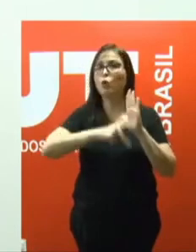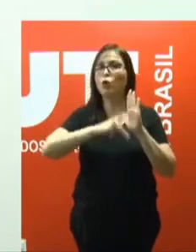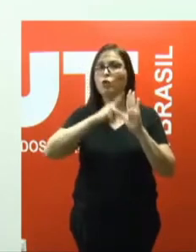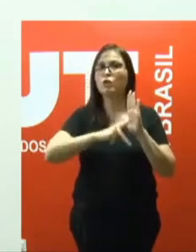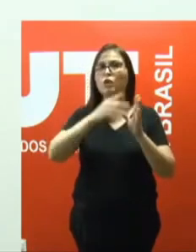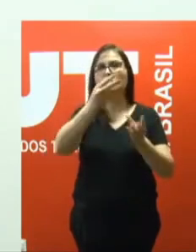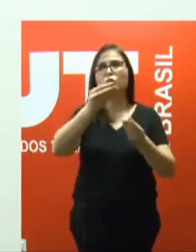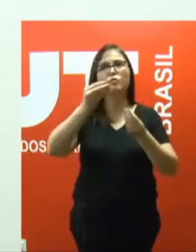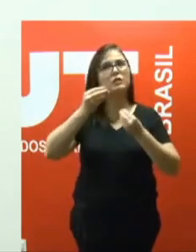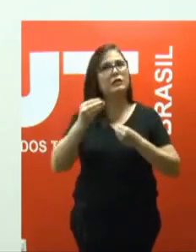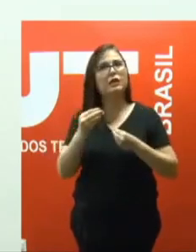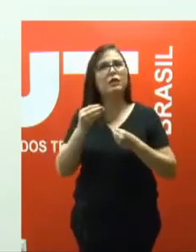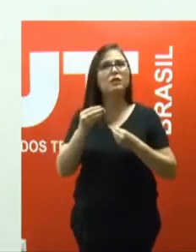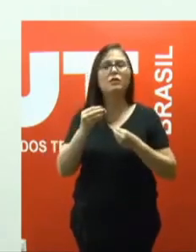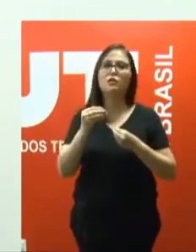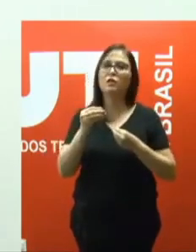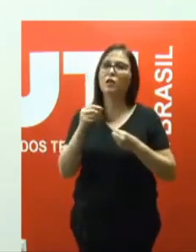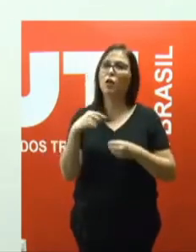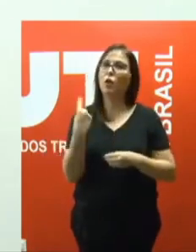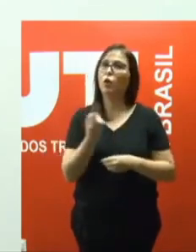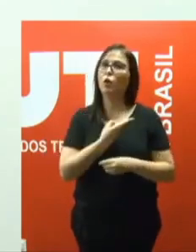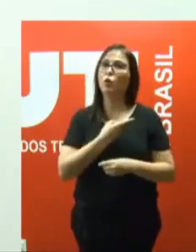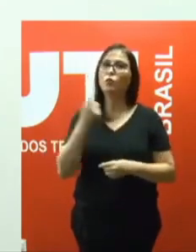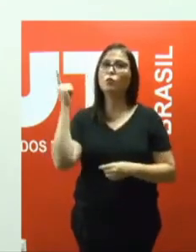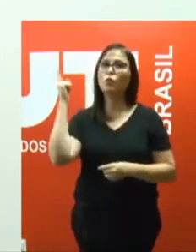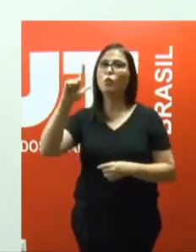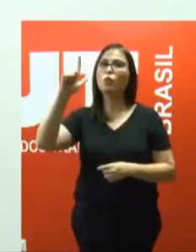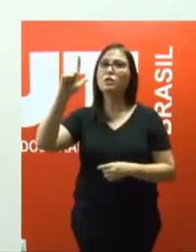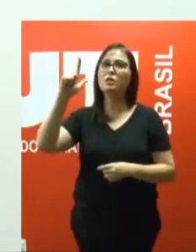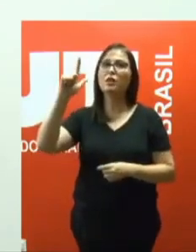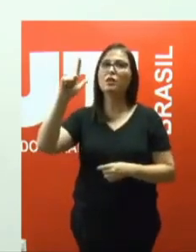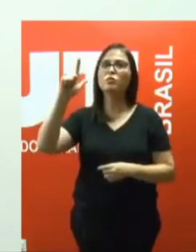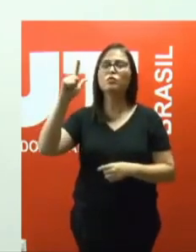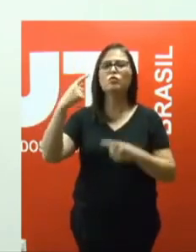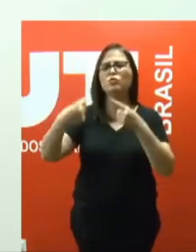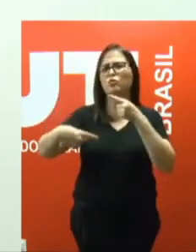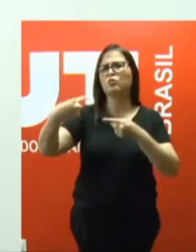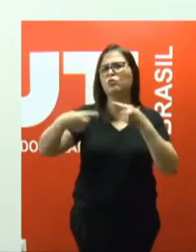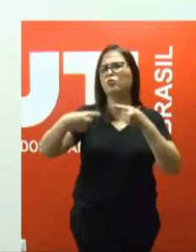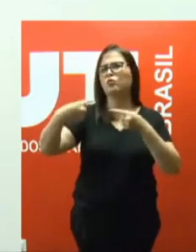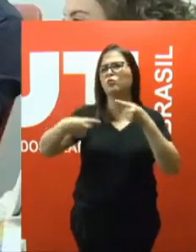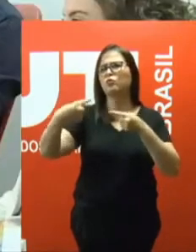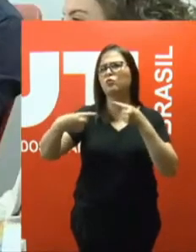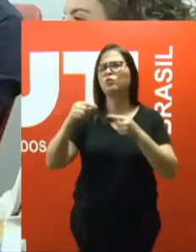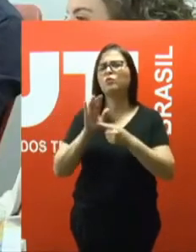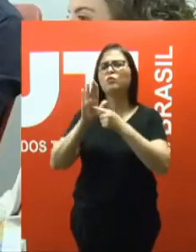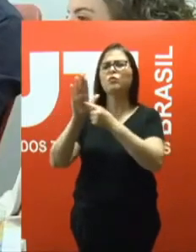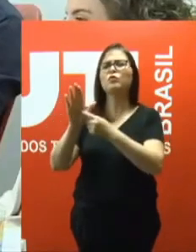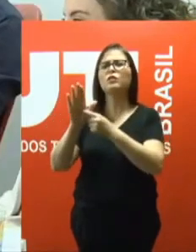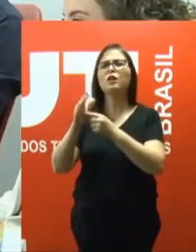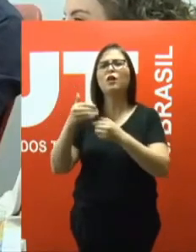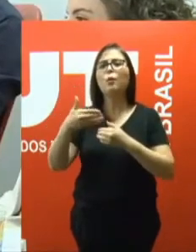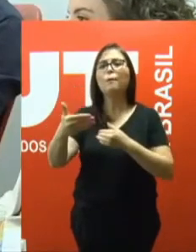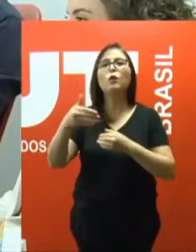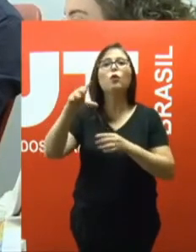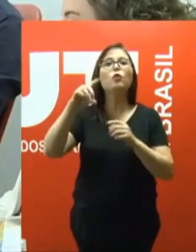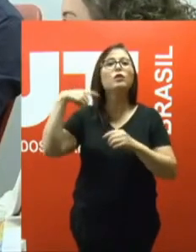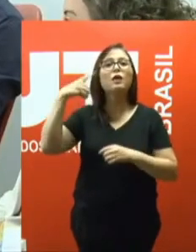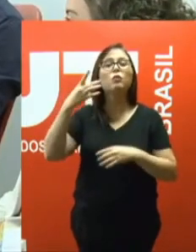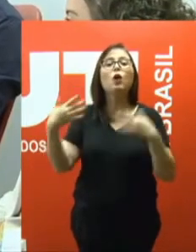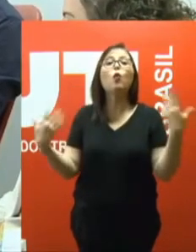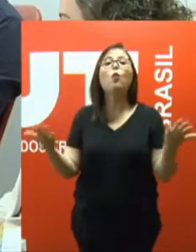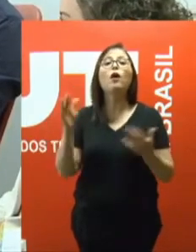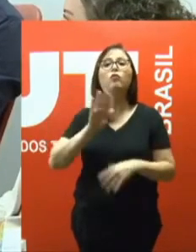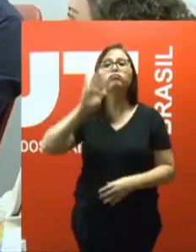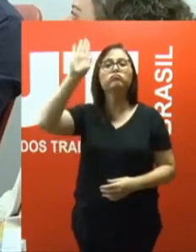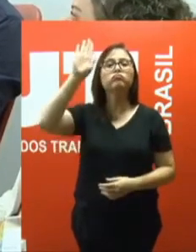que a gente possa, a partir dessa plataforma, discutir quais são os deputados que nós queremos eleger. Aqui não